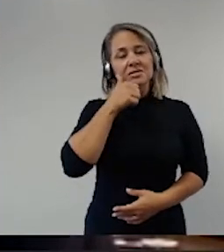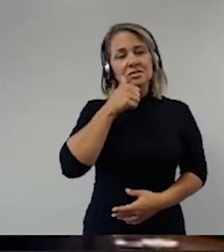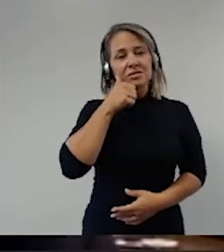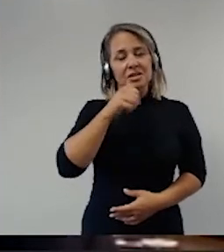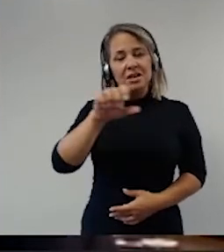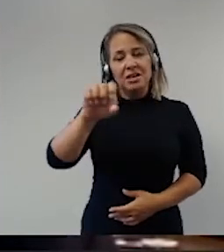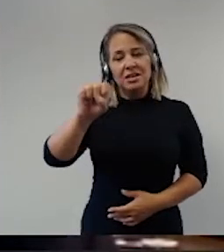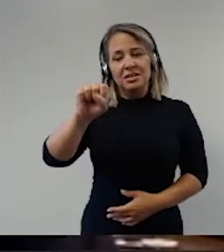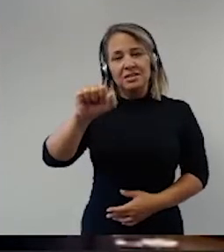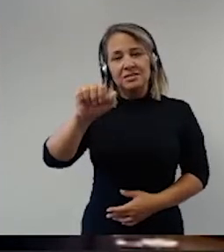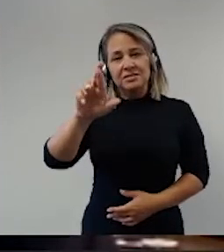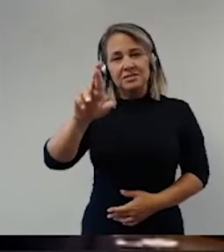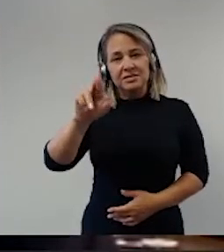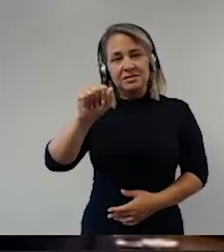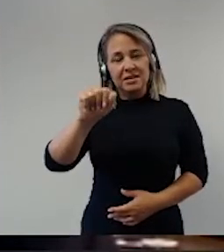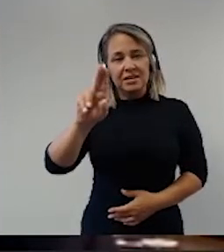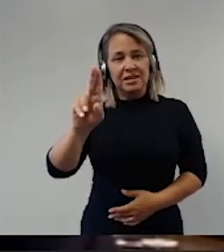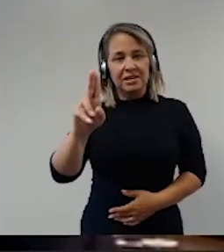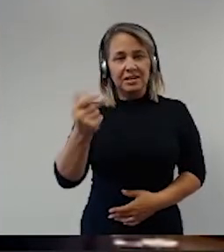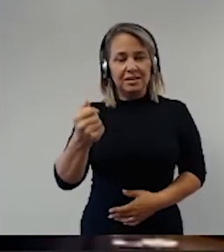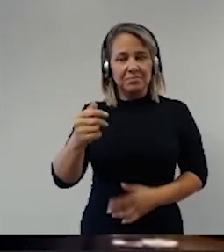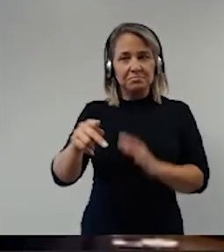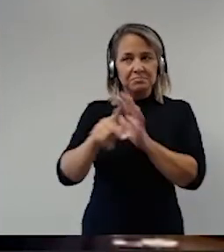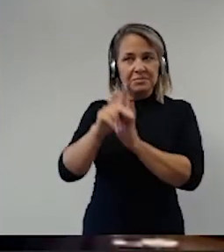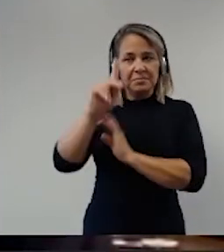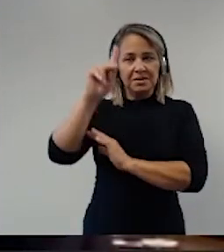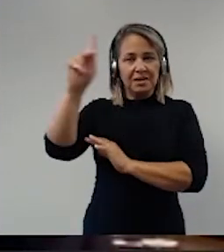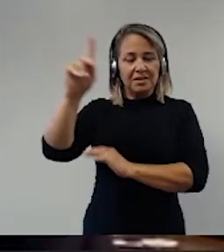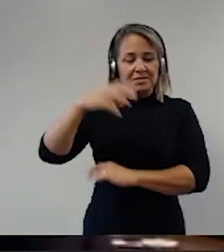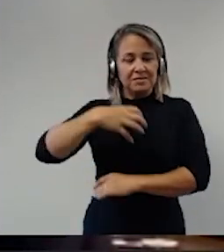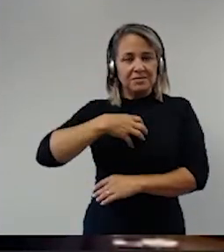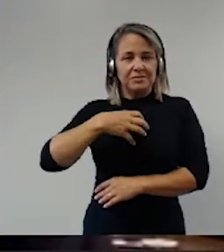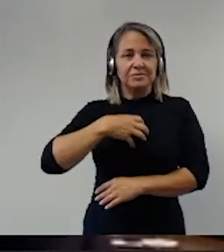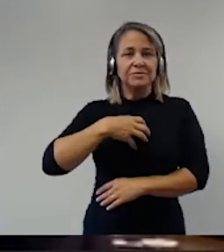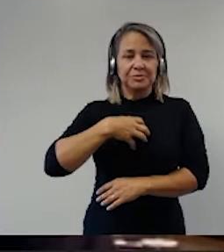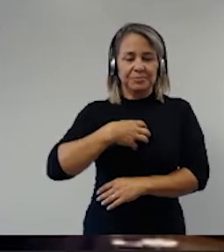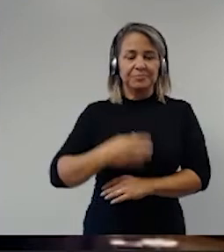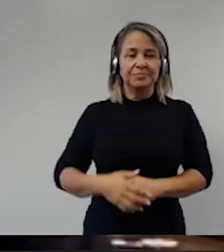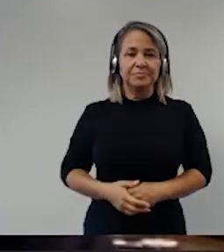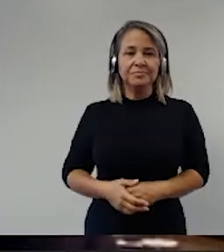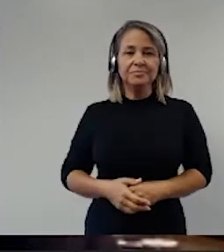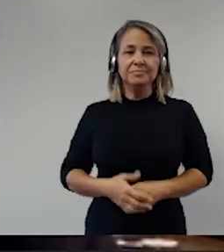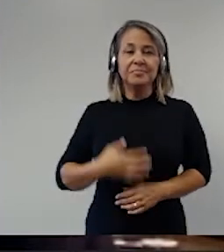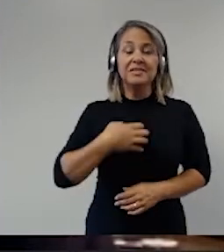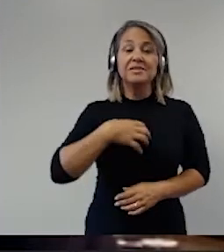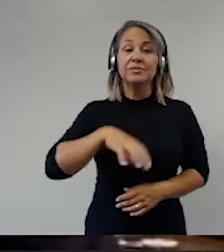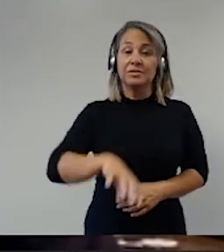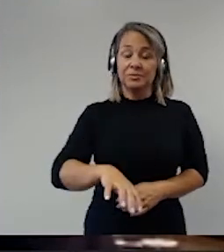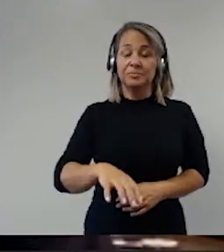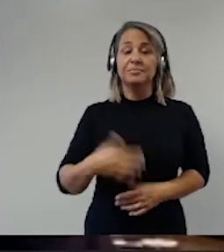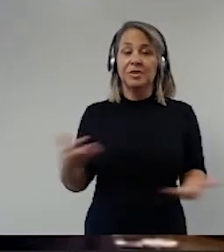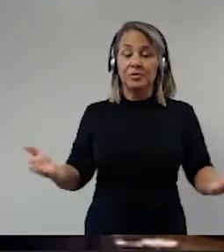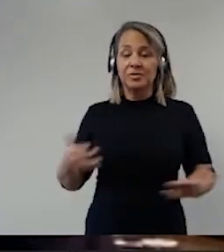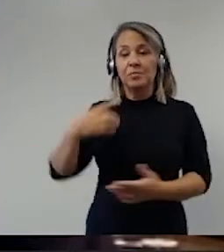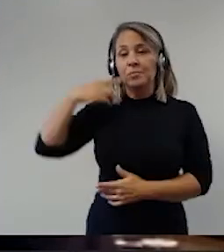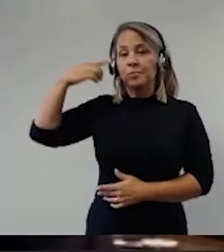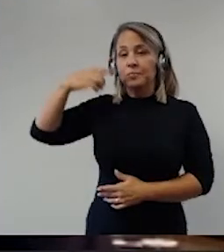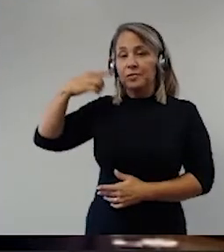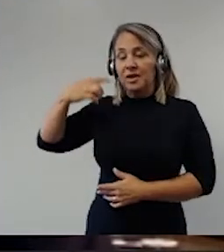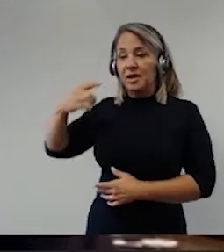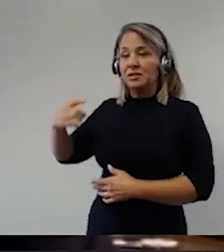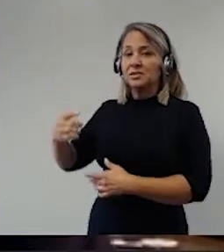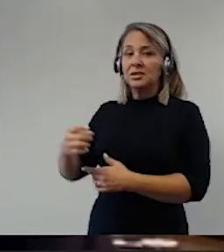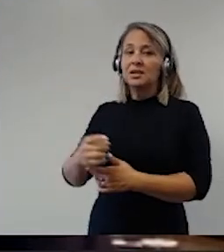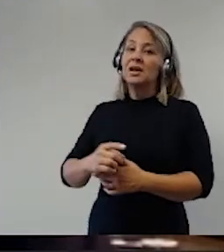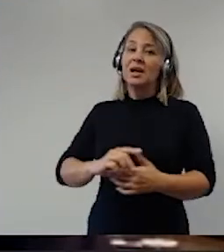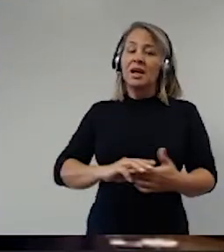Barros, diretamente de Salvador, na Bahia. Sara Barros é advogada, sócia do escritório